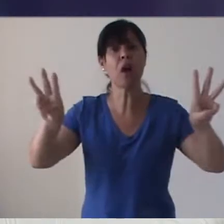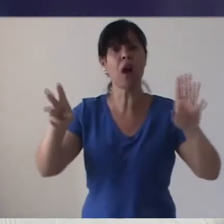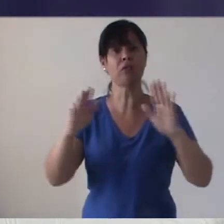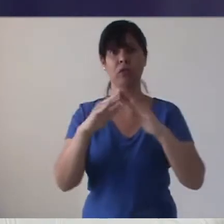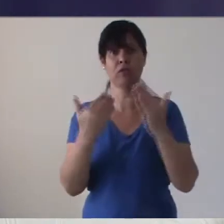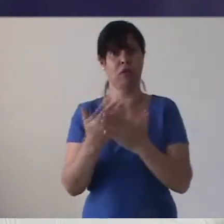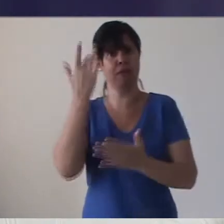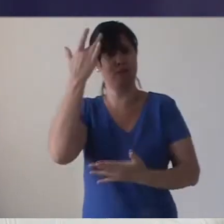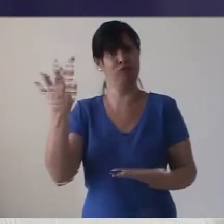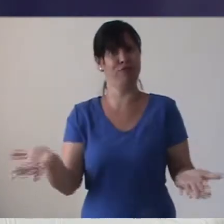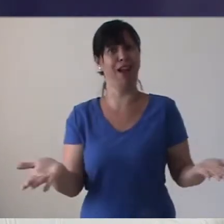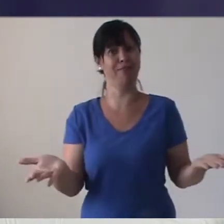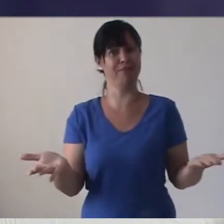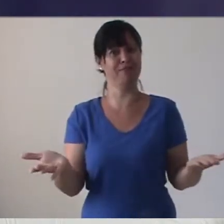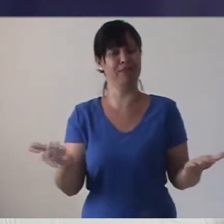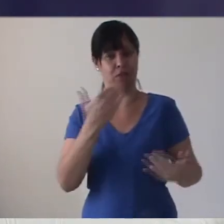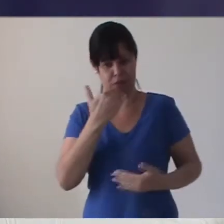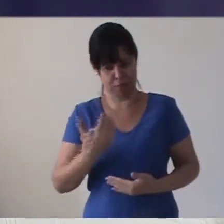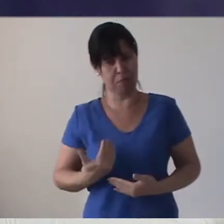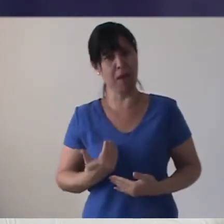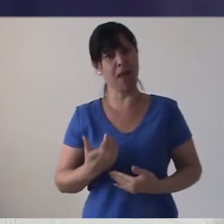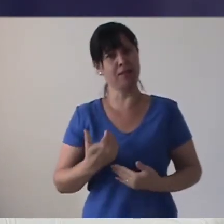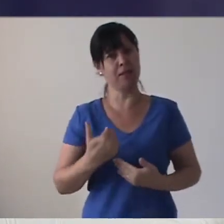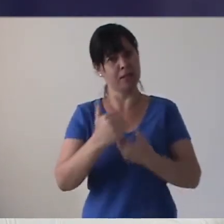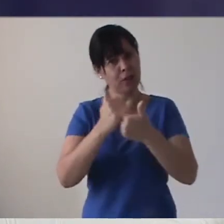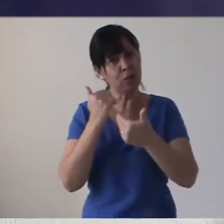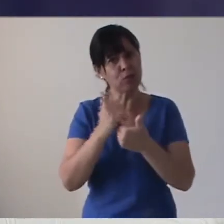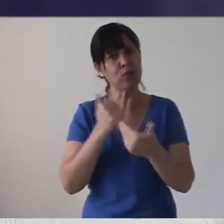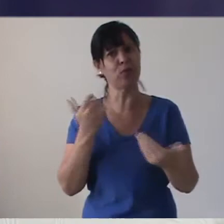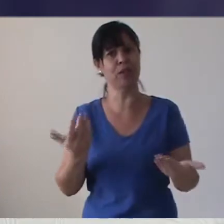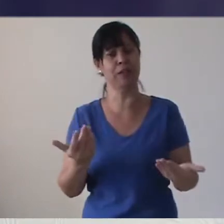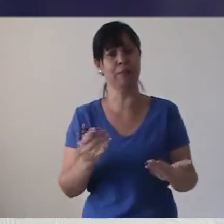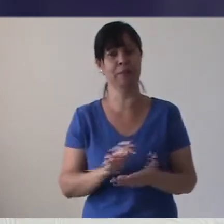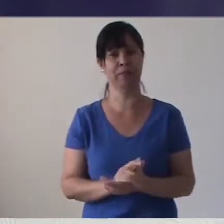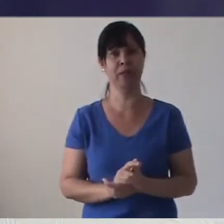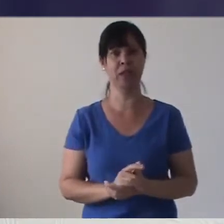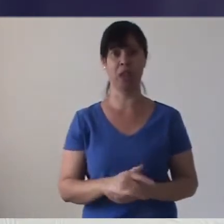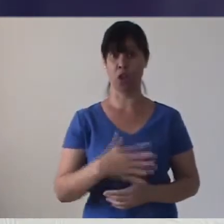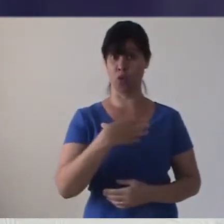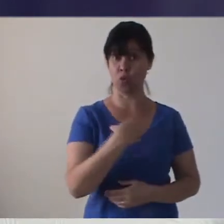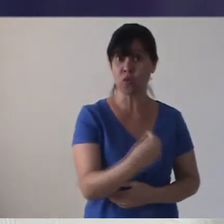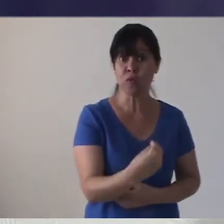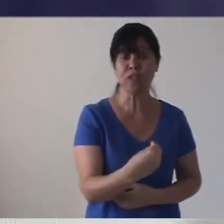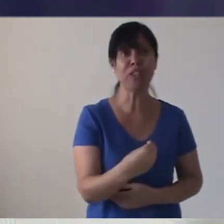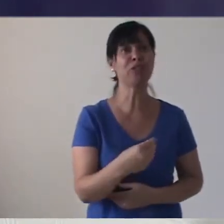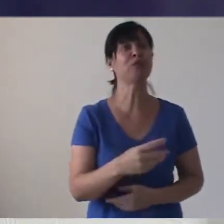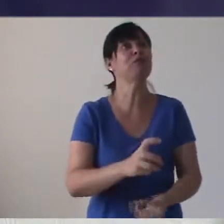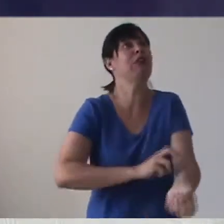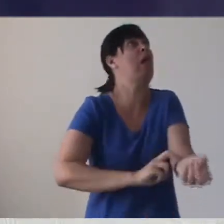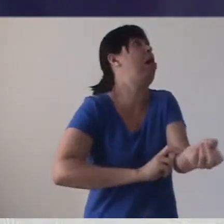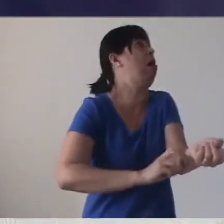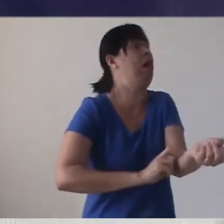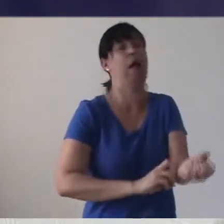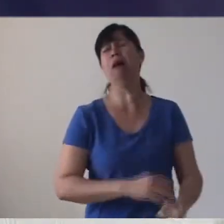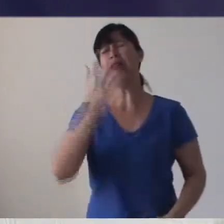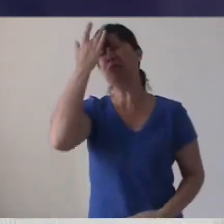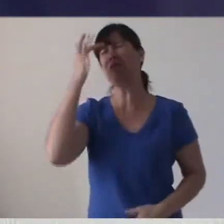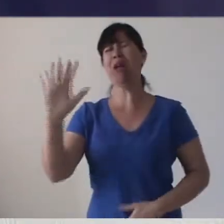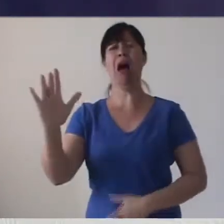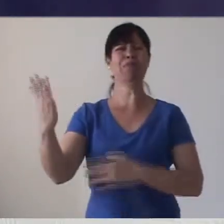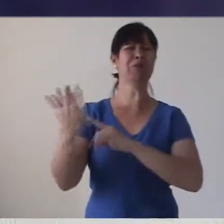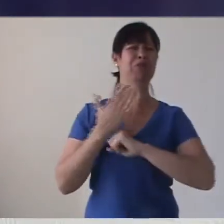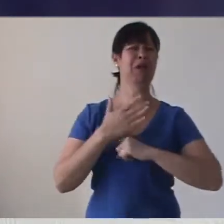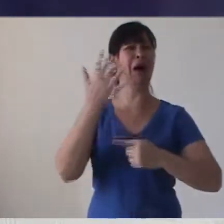né? Os alunos ficam nervosos porque o pai não sabe mexer, mas quer ajudar. Aí ficam os dois nervosos,